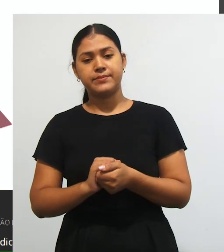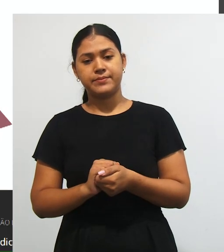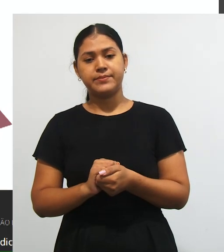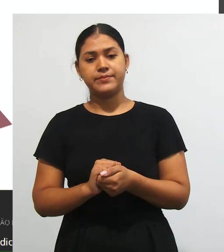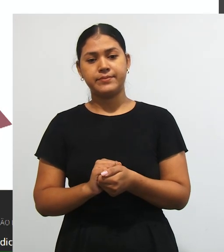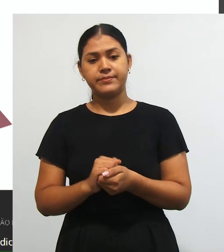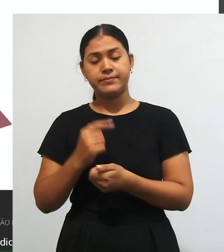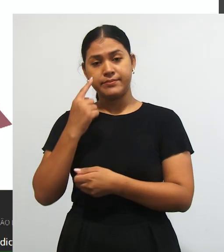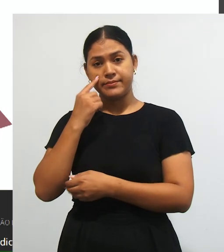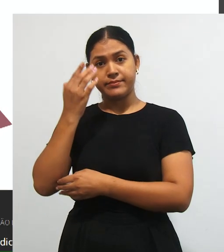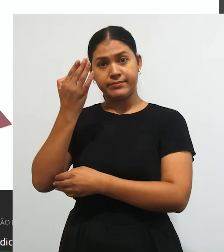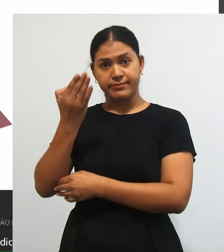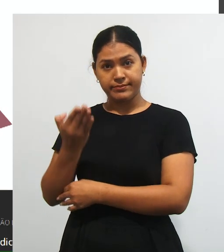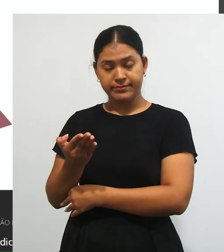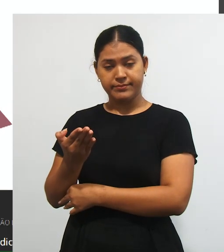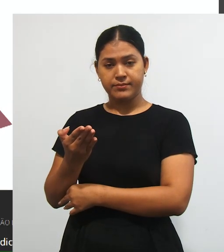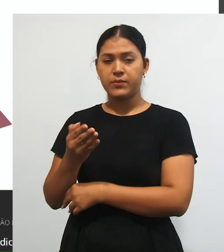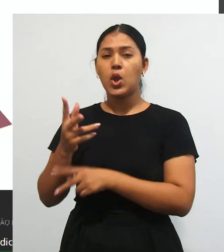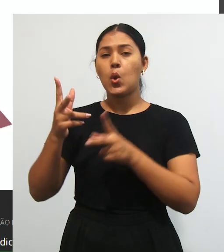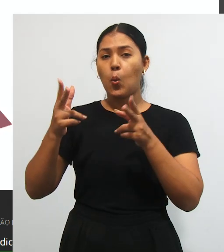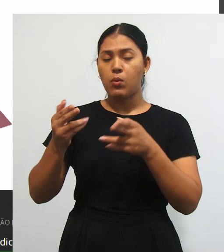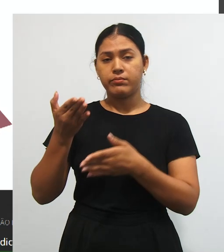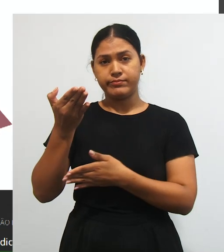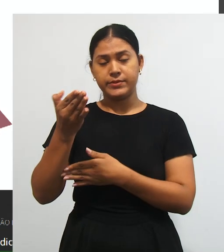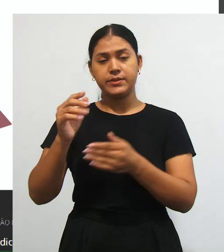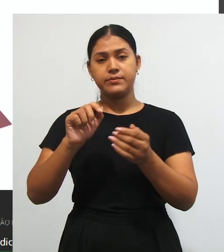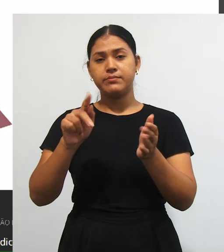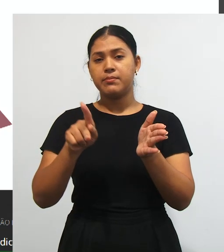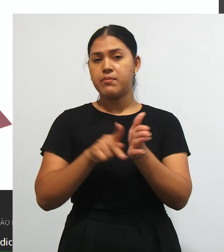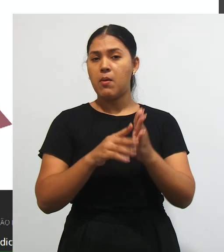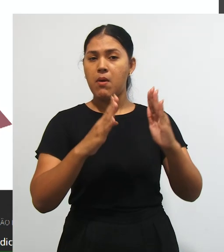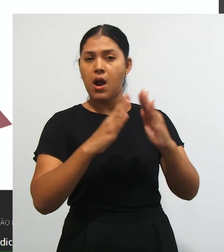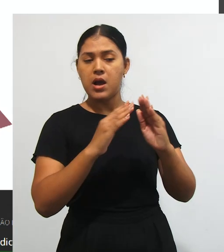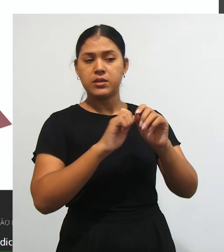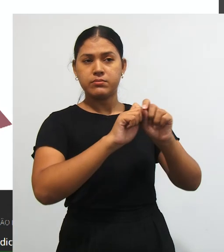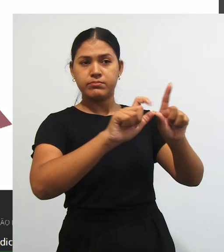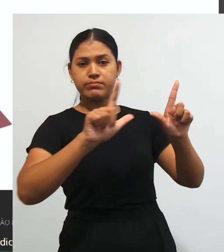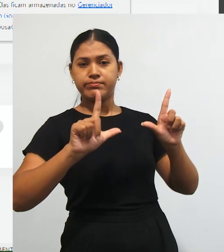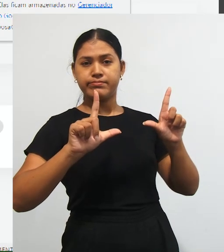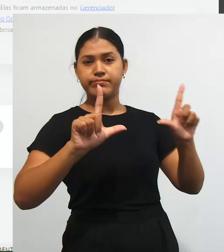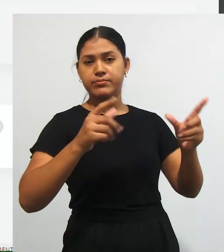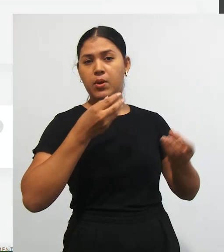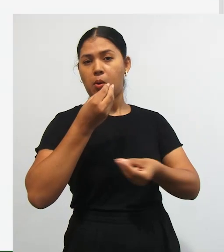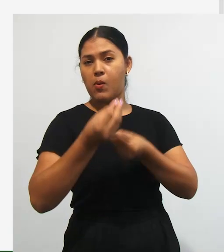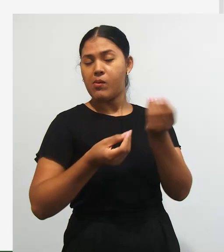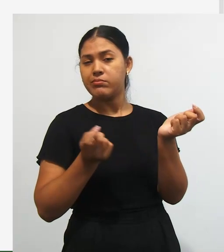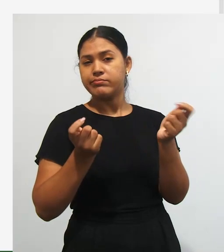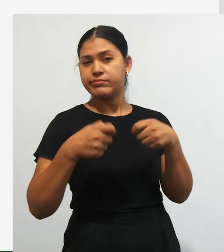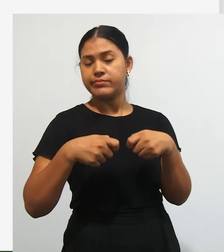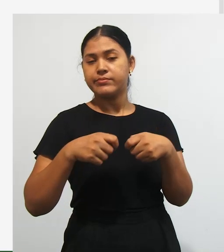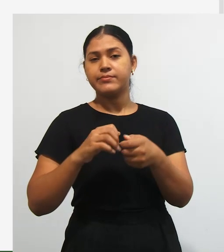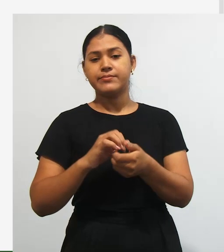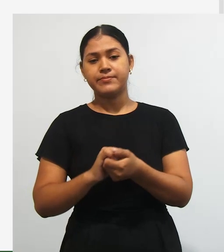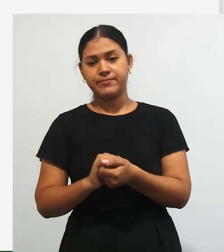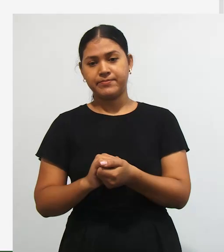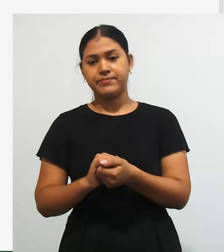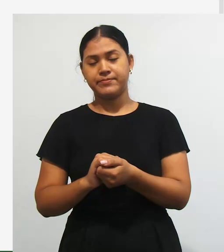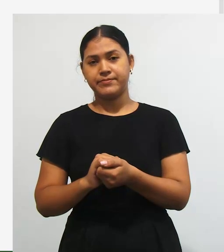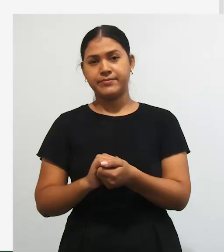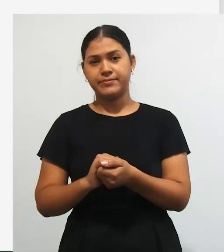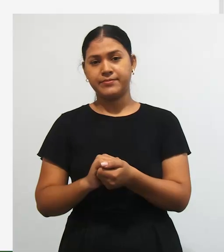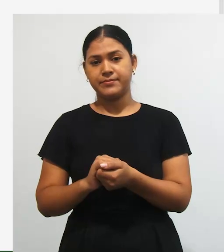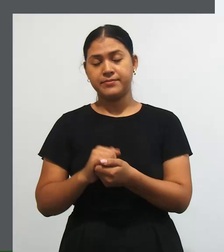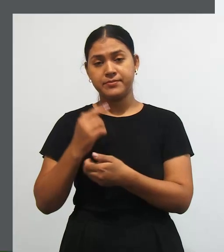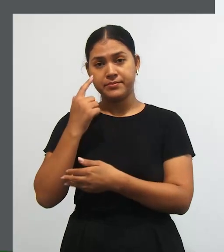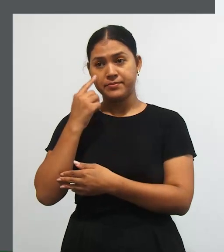logar aqui, como você deve logar aí também, tá bom? Para vocês verem o passo a passo. Abrimos lá. Então, agora o